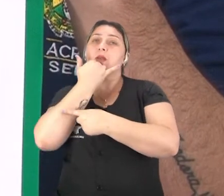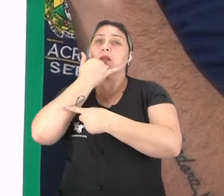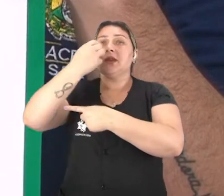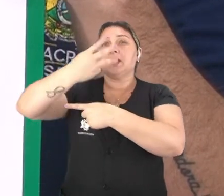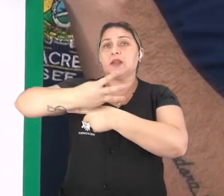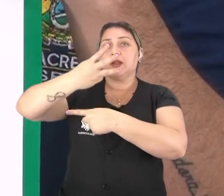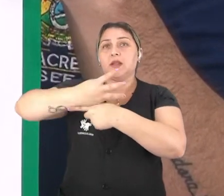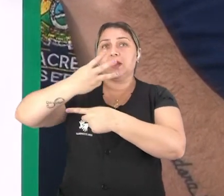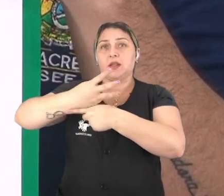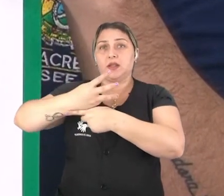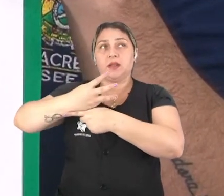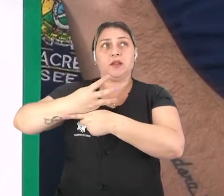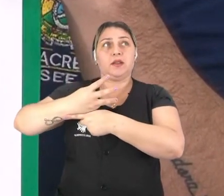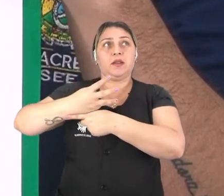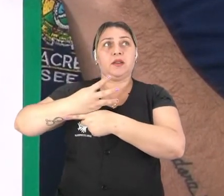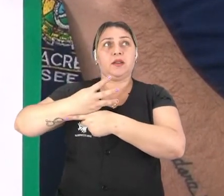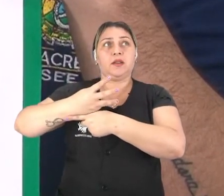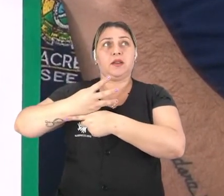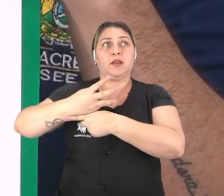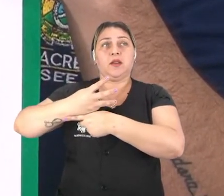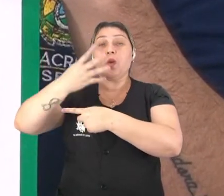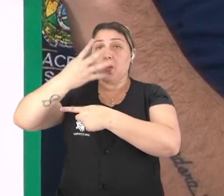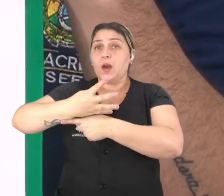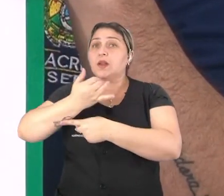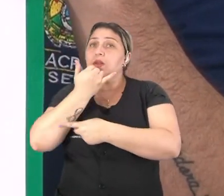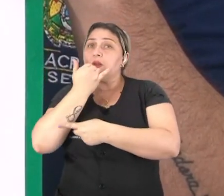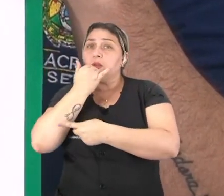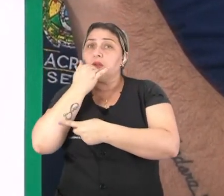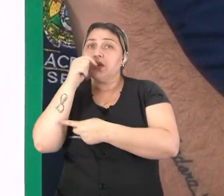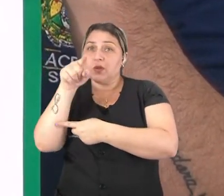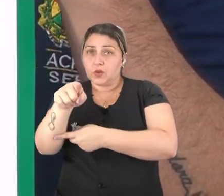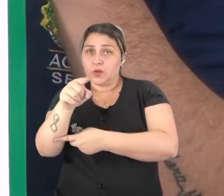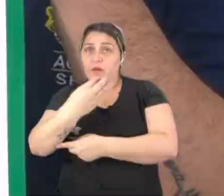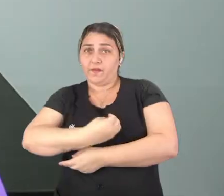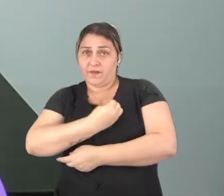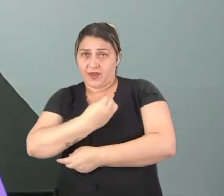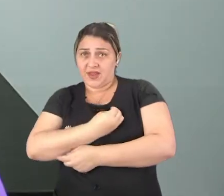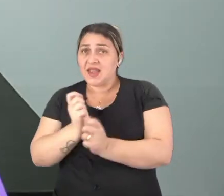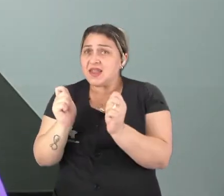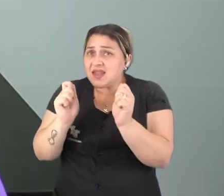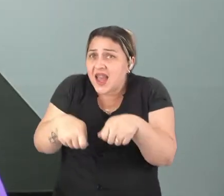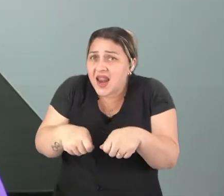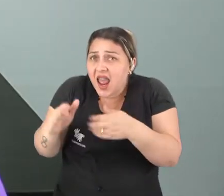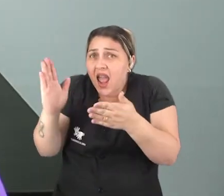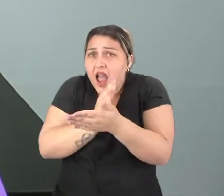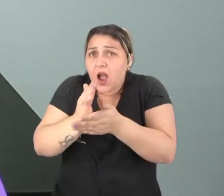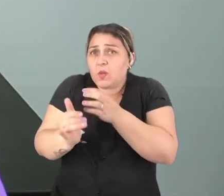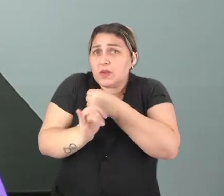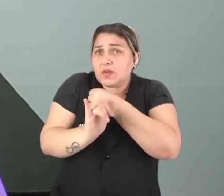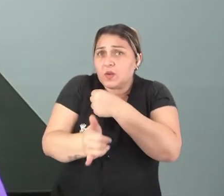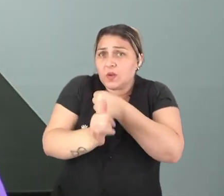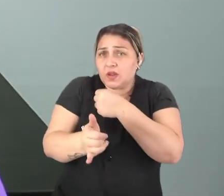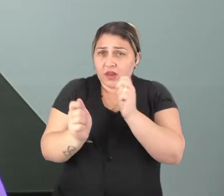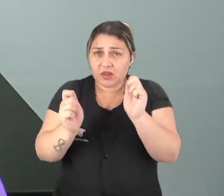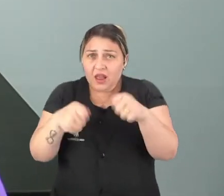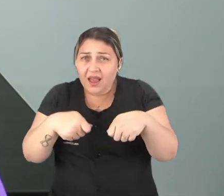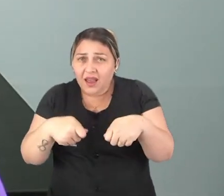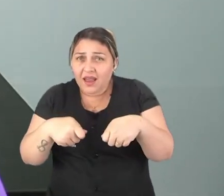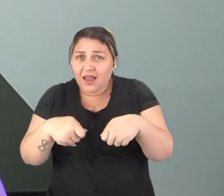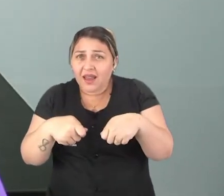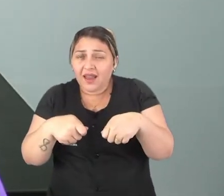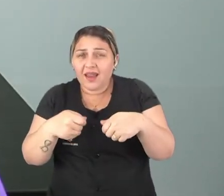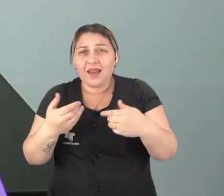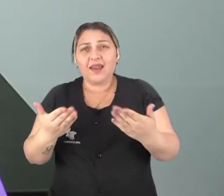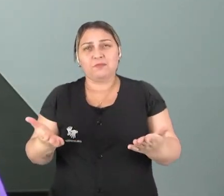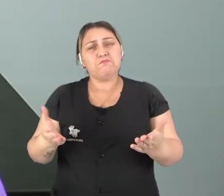4. A sua vida daria algumas crônicas? Sua vida daria algumas crônicas? Será?